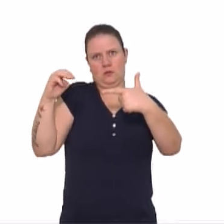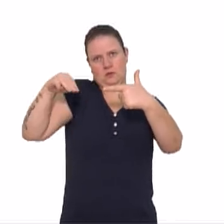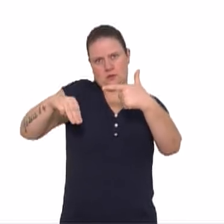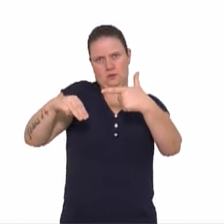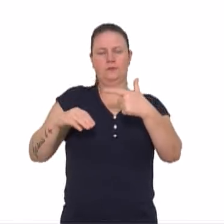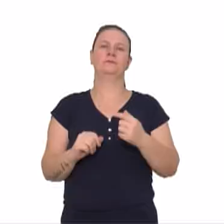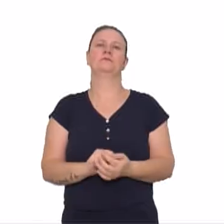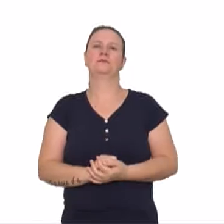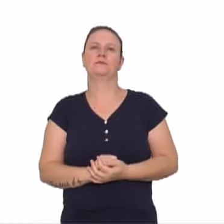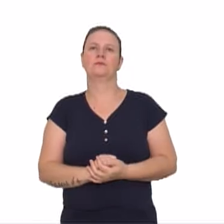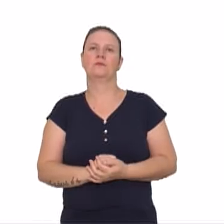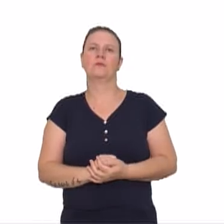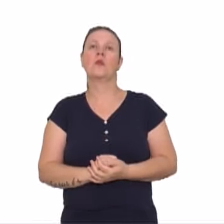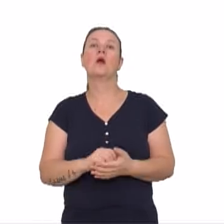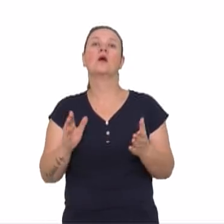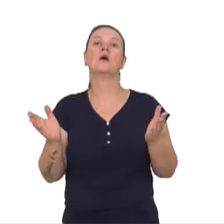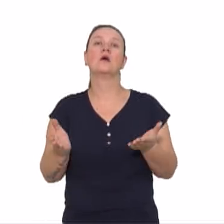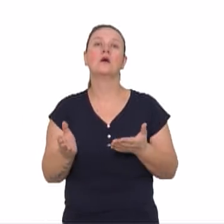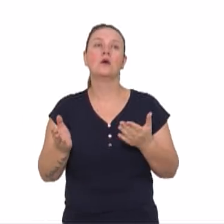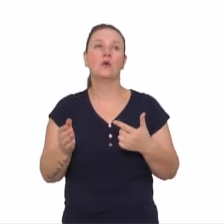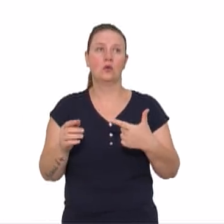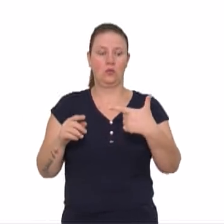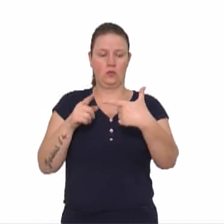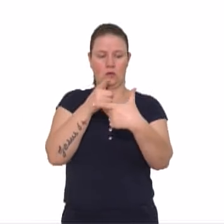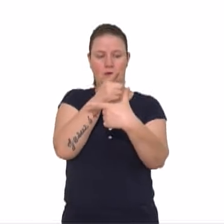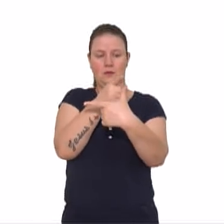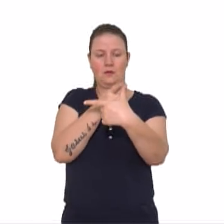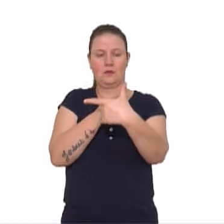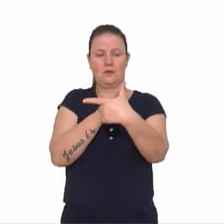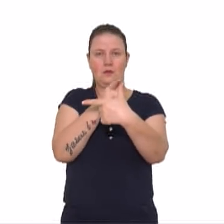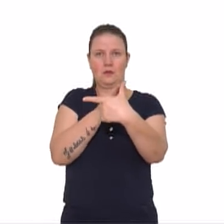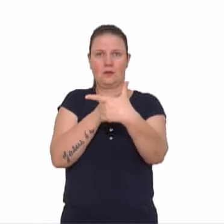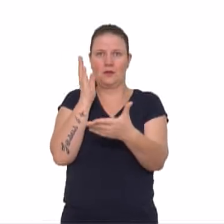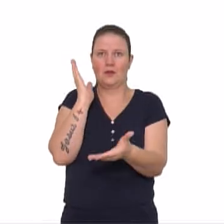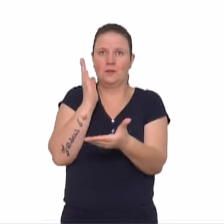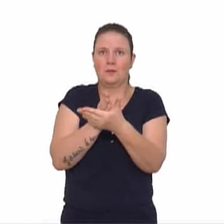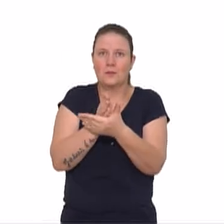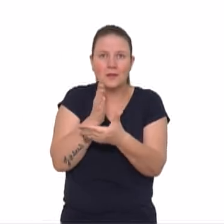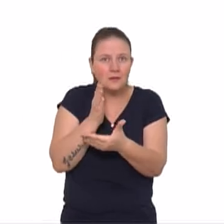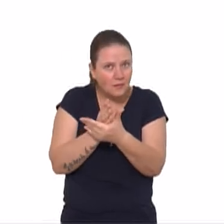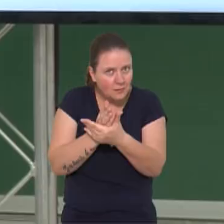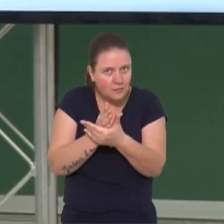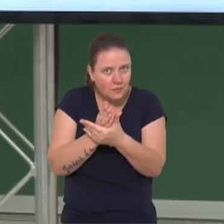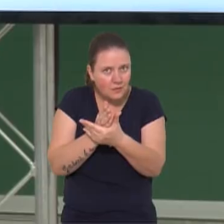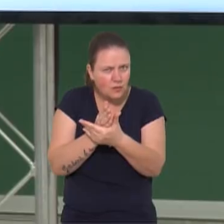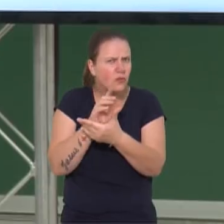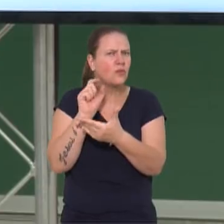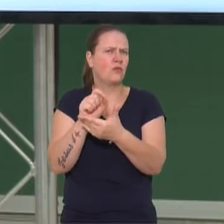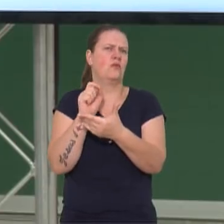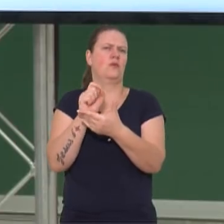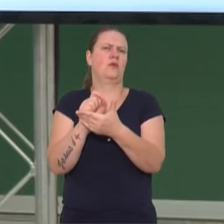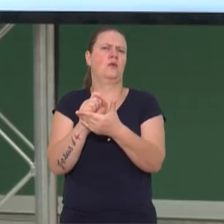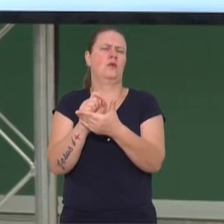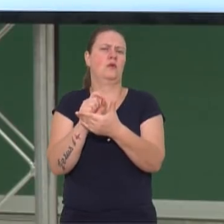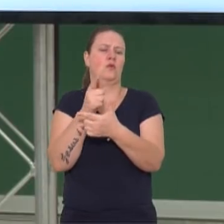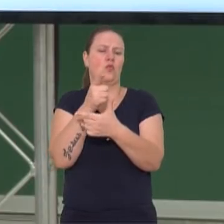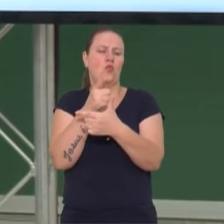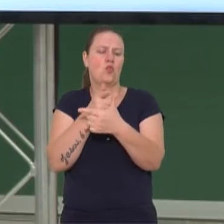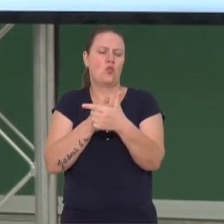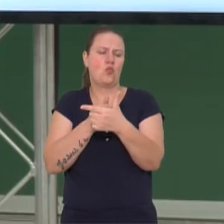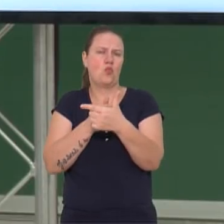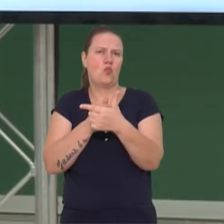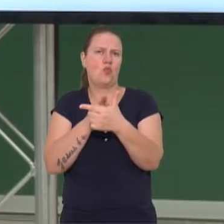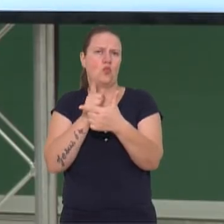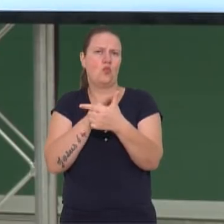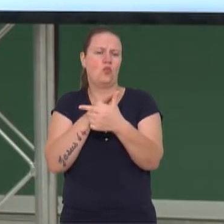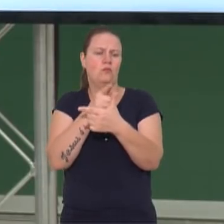Sabendo-se que a medida da sua largura é metade, metade aqui fração. Que conta eu